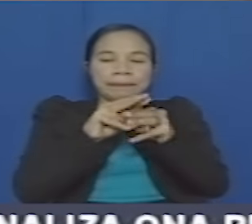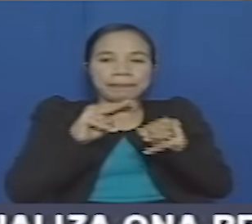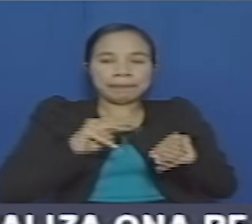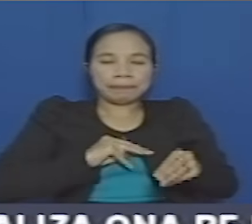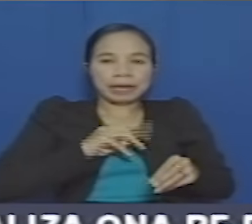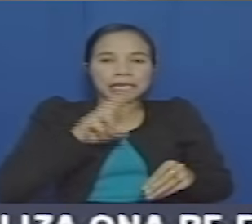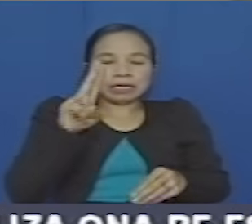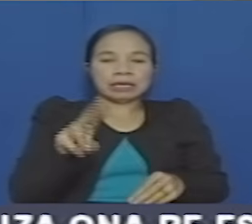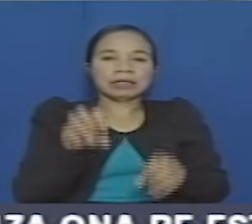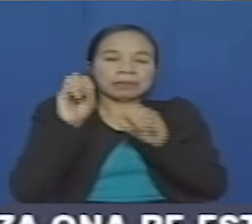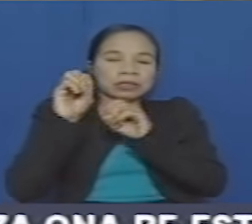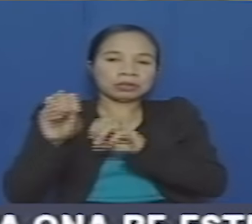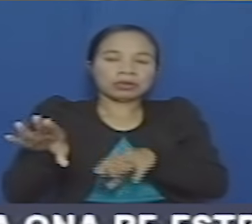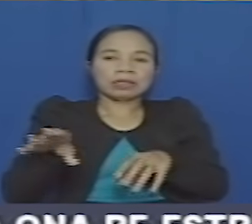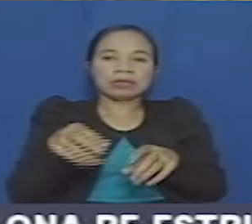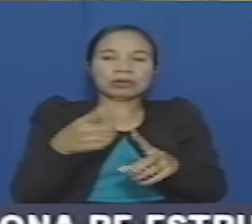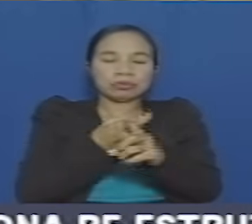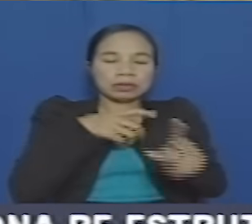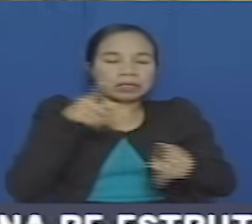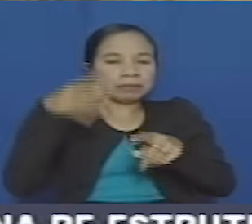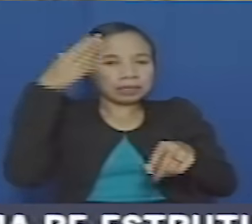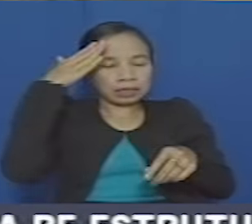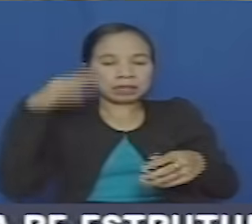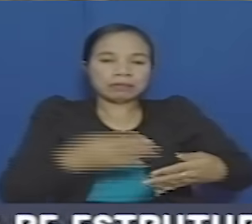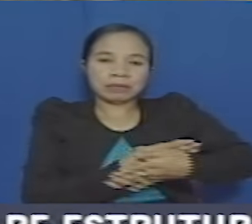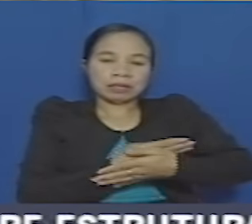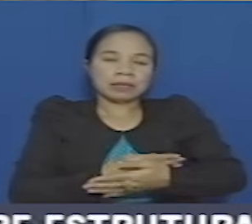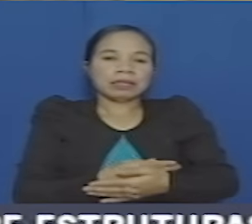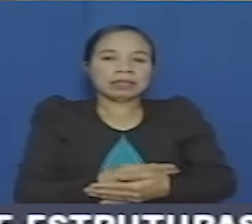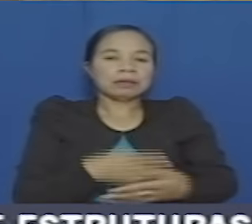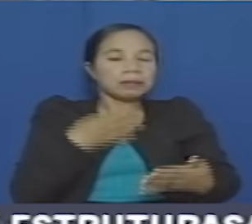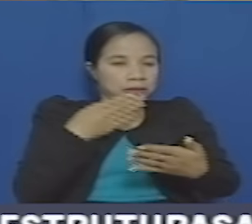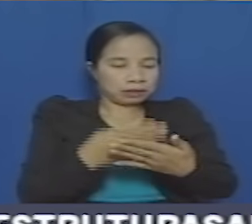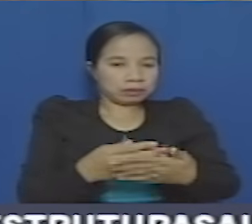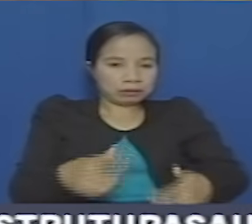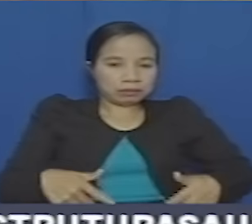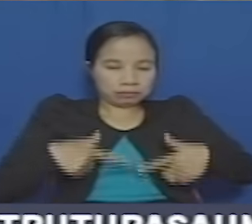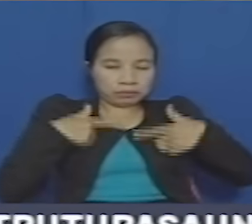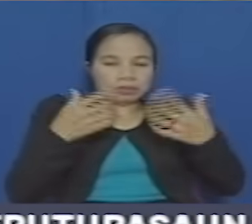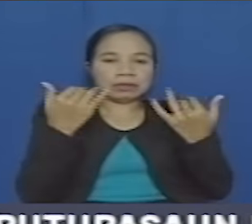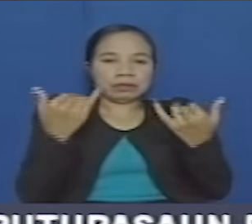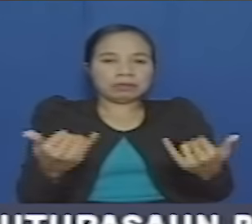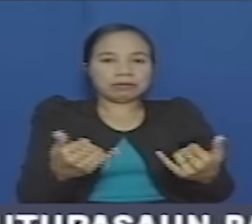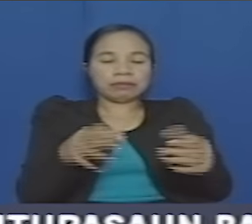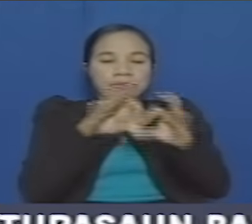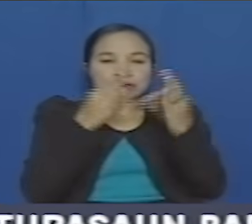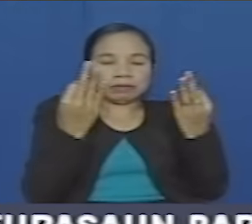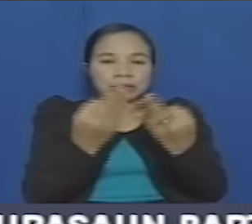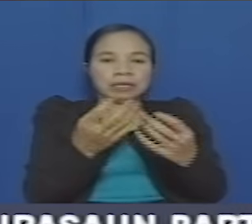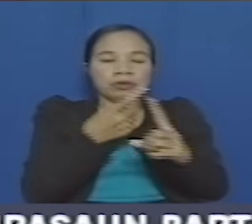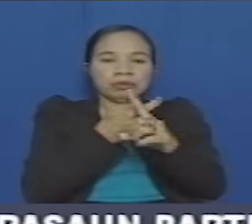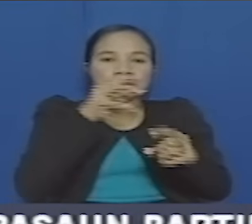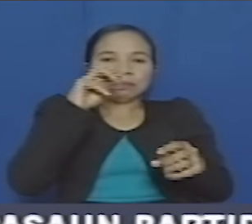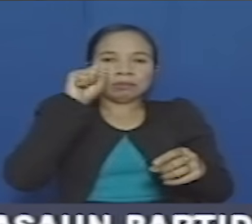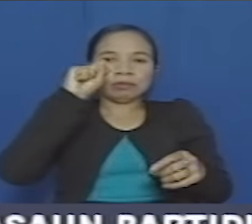nebe suai husi é mais desconhecido. Bebe nerasi ketan ho kondisaun se Morris no oras ne familia husi